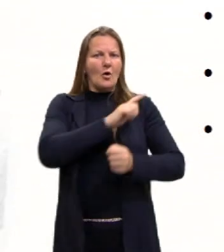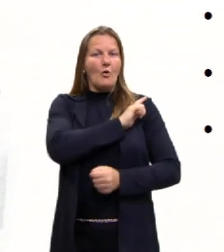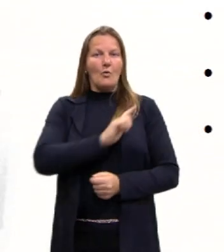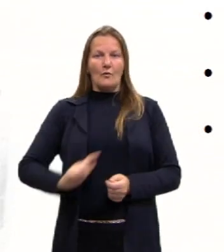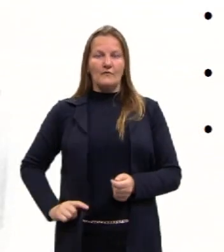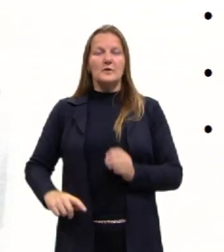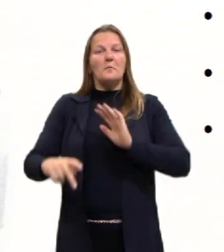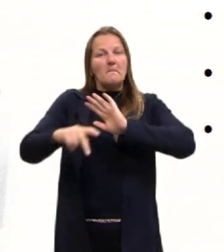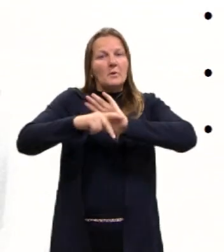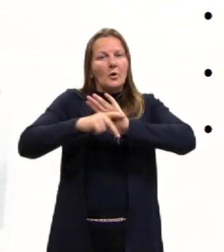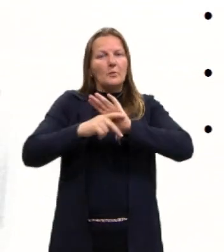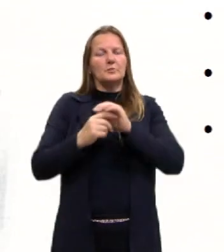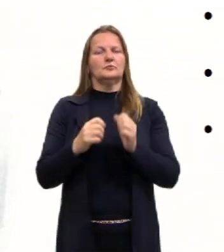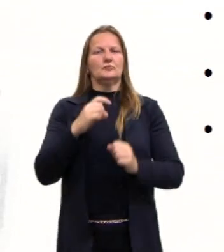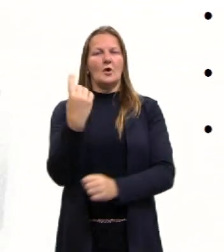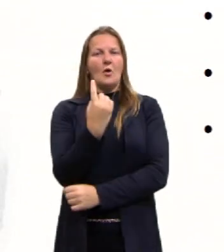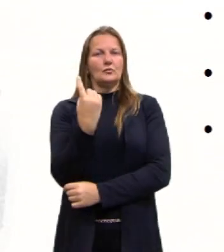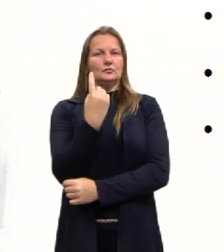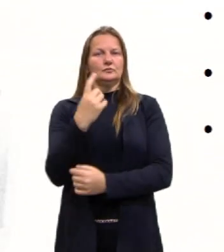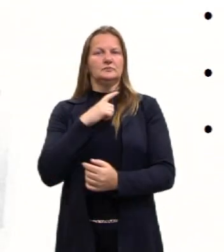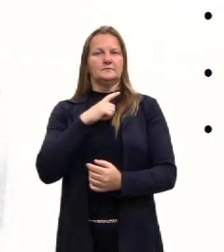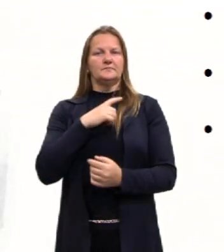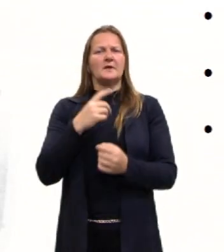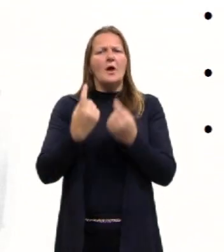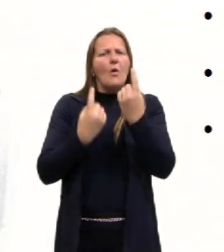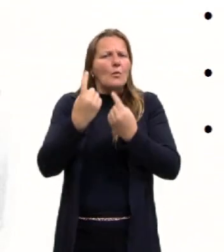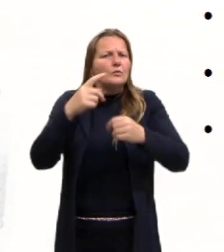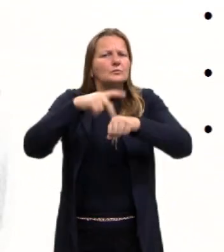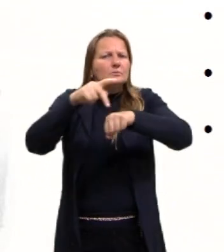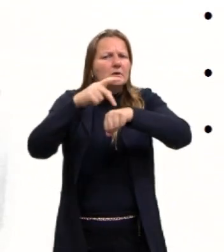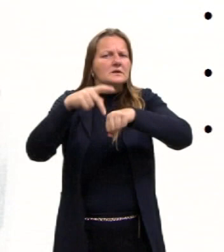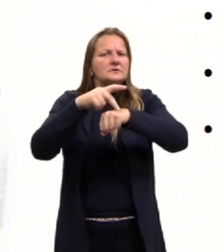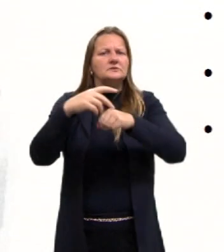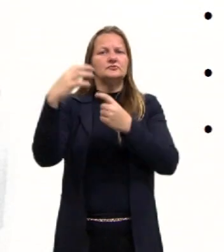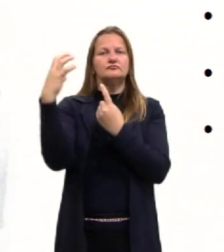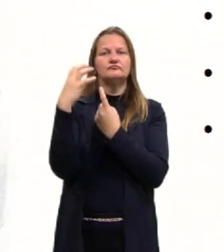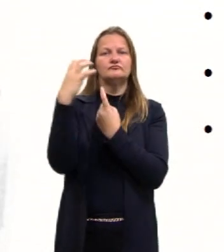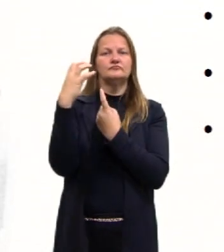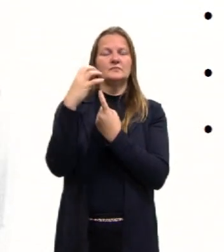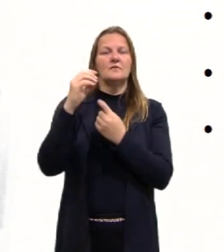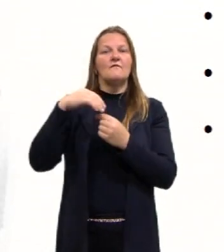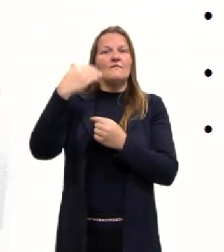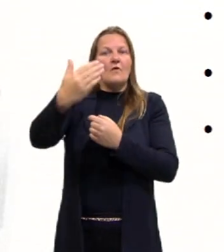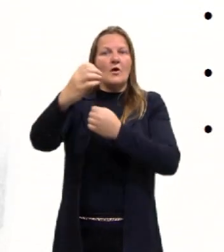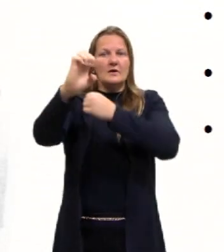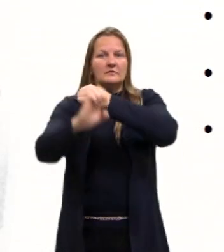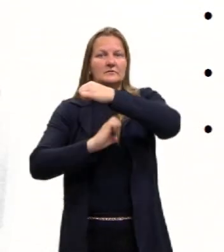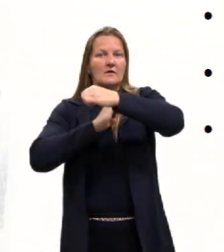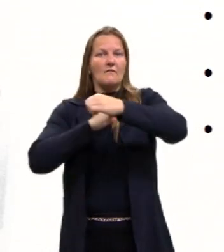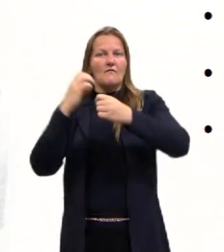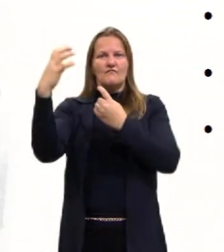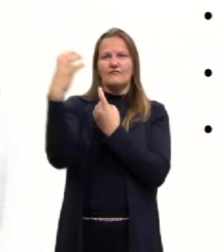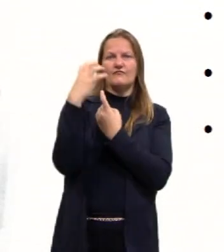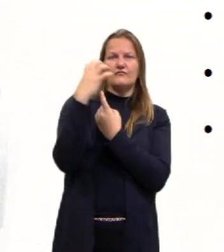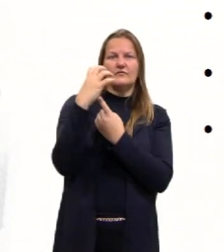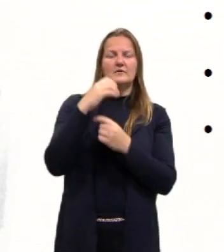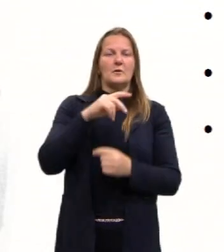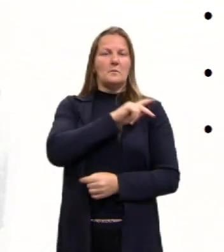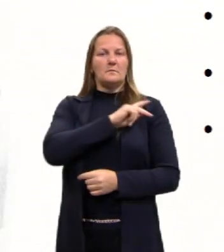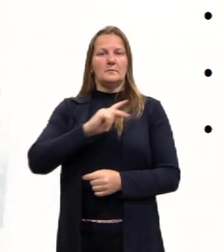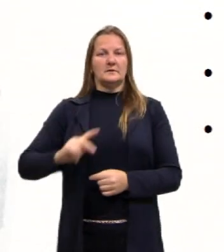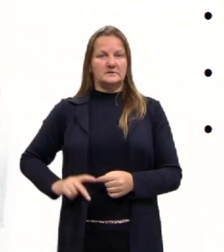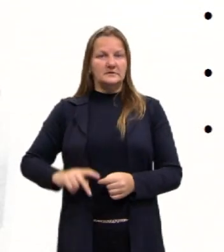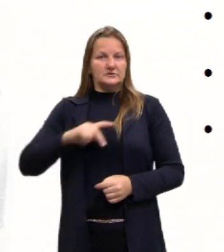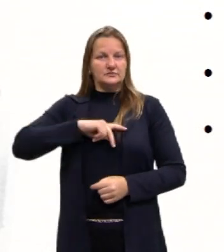a si mesmo tinham vários países né que sofriam como a influência externa muito grande e o presidente